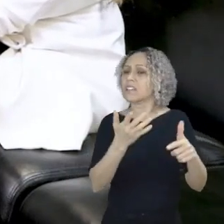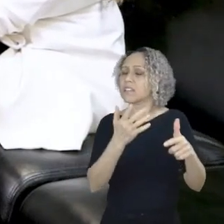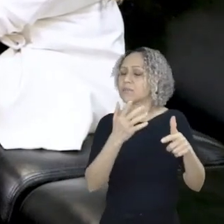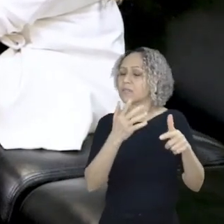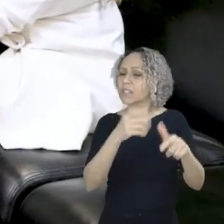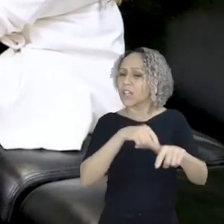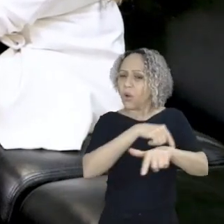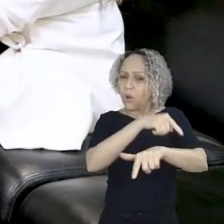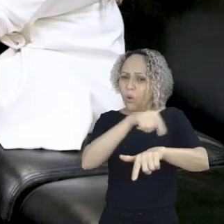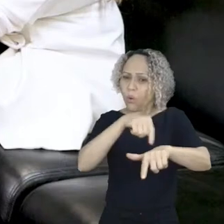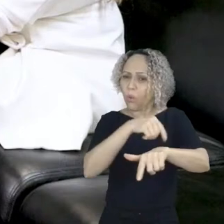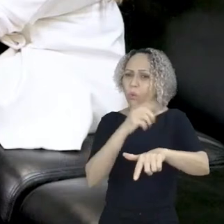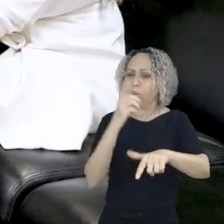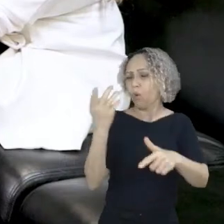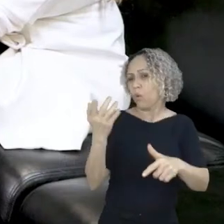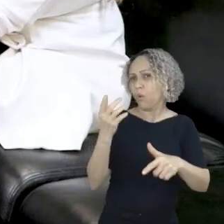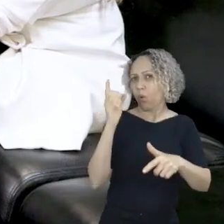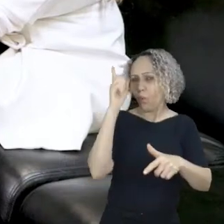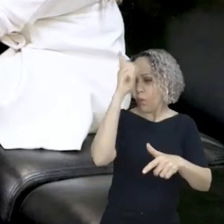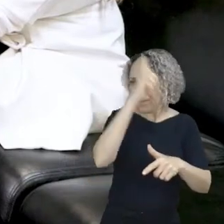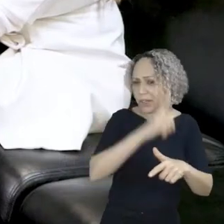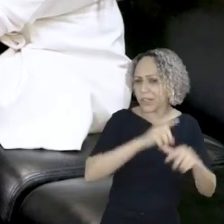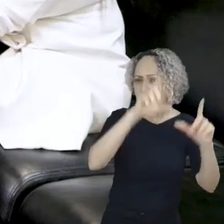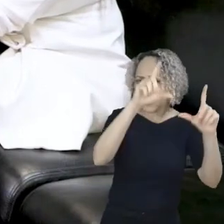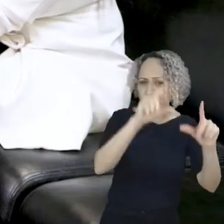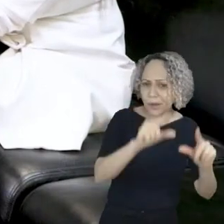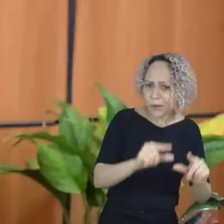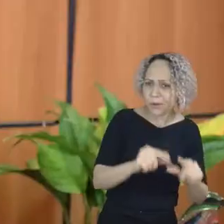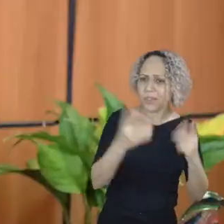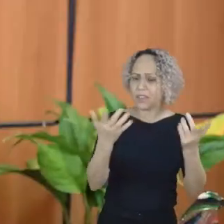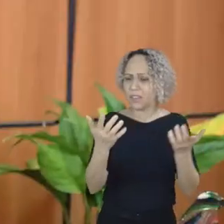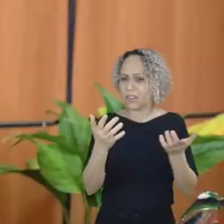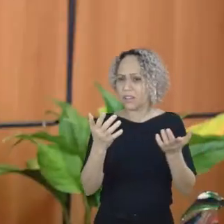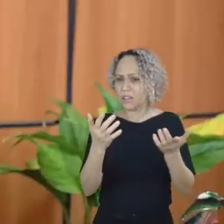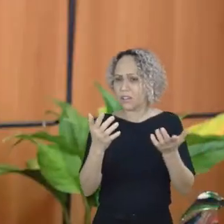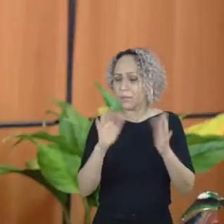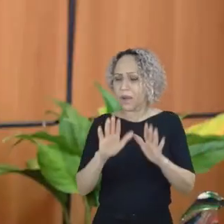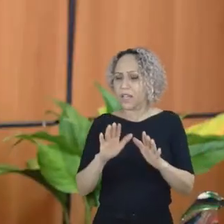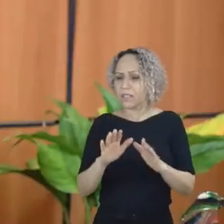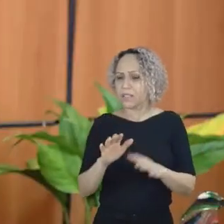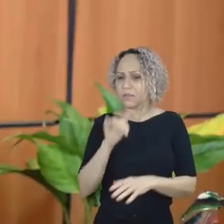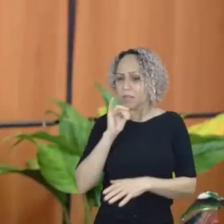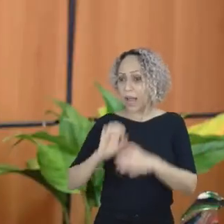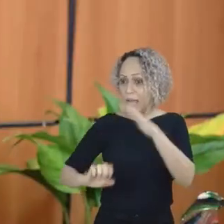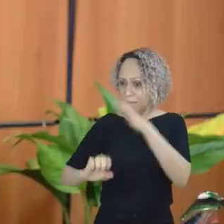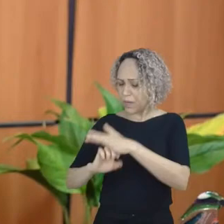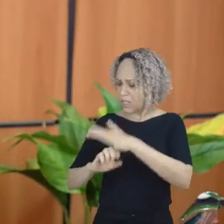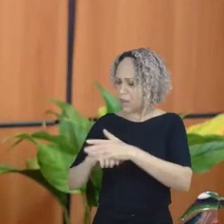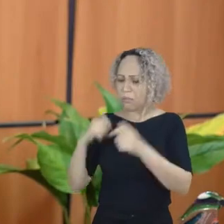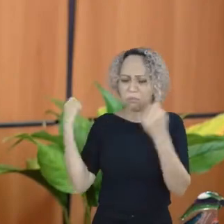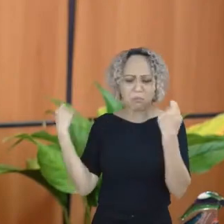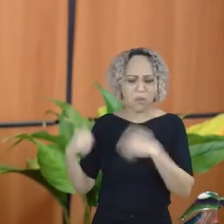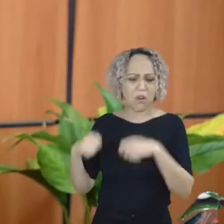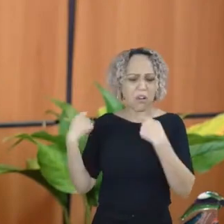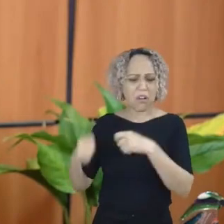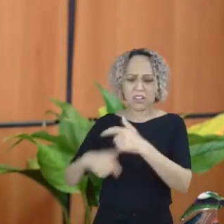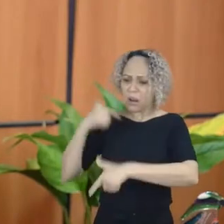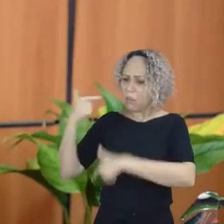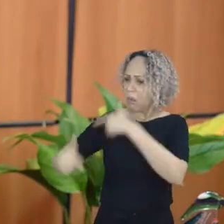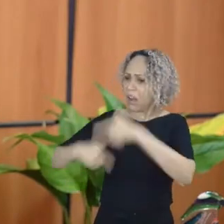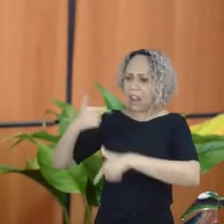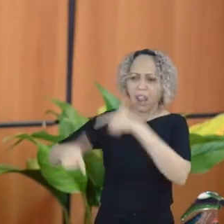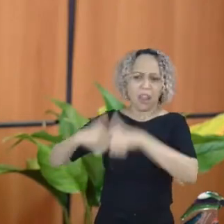do ano. O que não pode rodar 365 dias do ano é o trabalhador, a trabalhadora, que precisa do direito